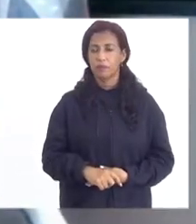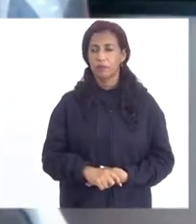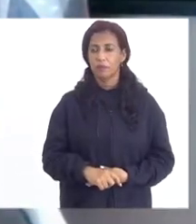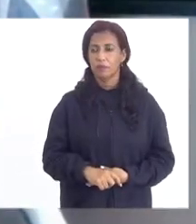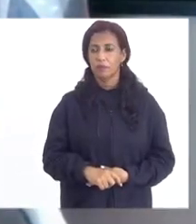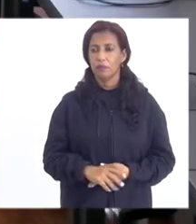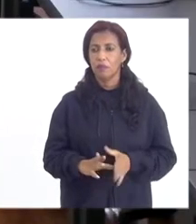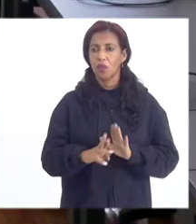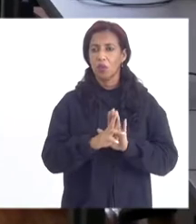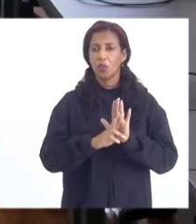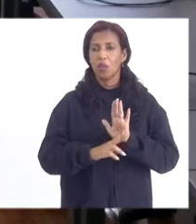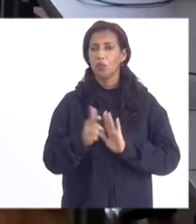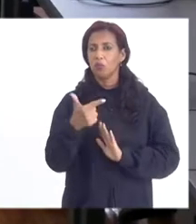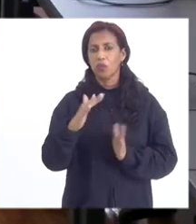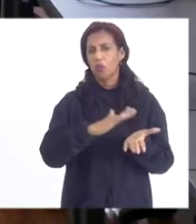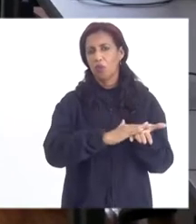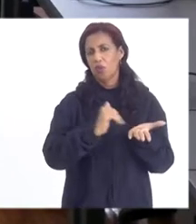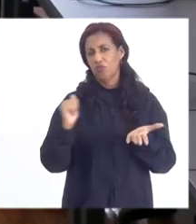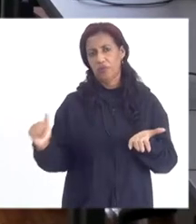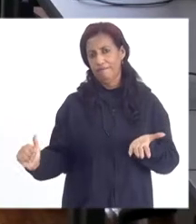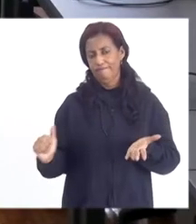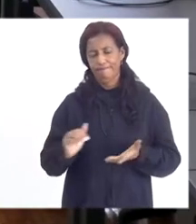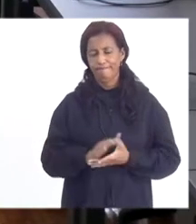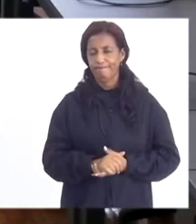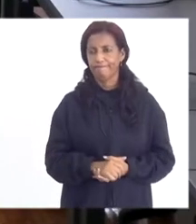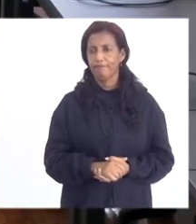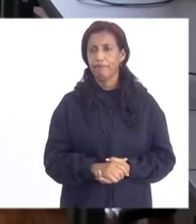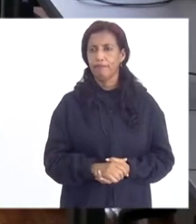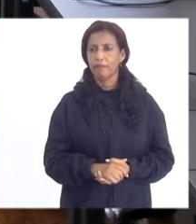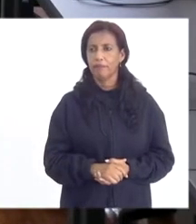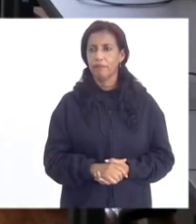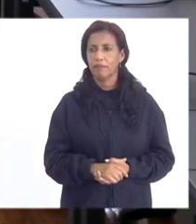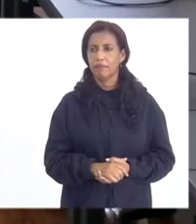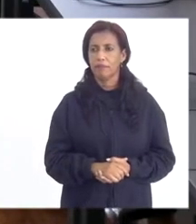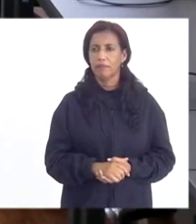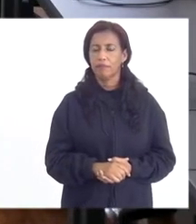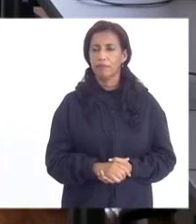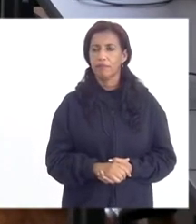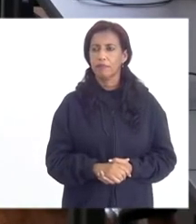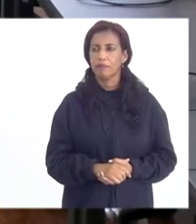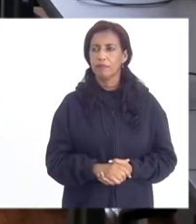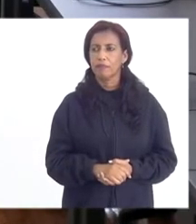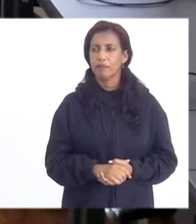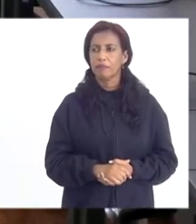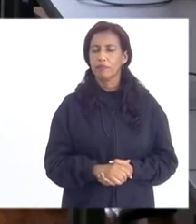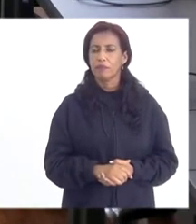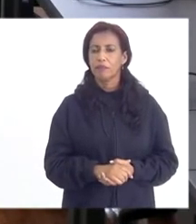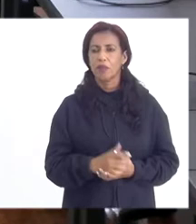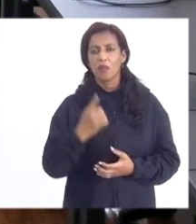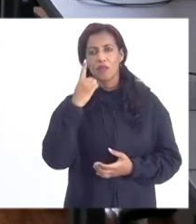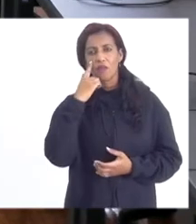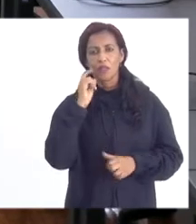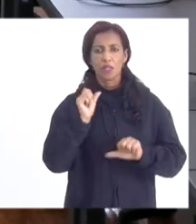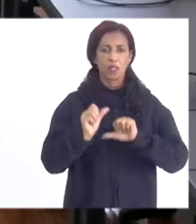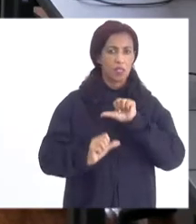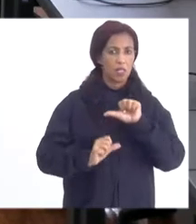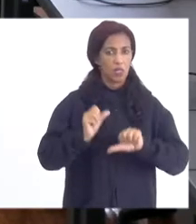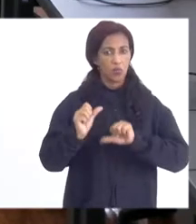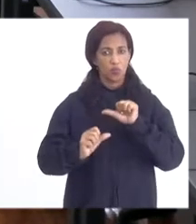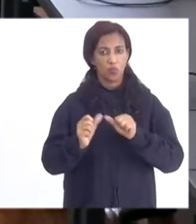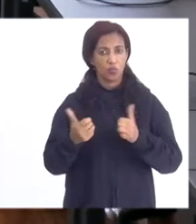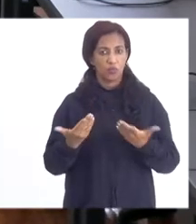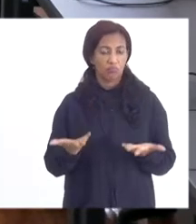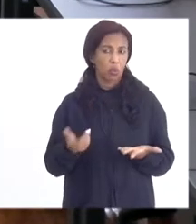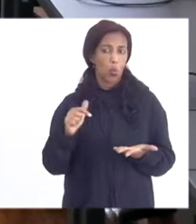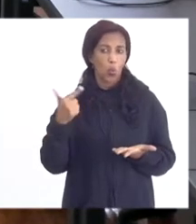É, o relator não está presente. Eu vou retirar de pauta. Quero ouvir o relator. Sobre se ele muda. Não sei que deputado Paulo queira dar um